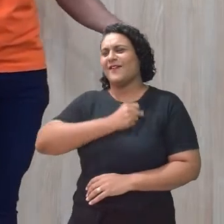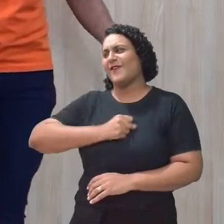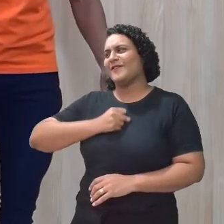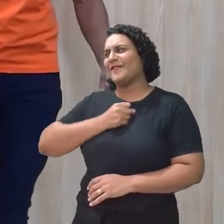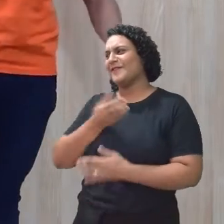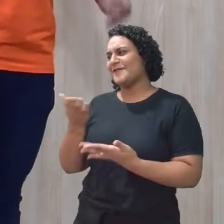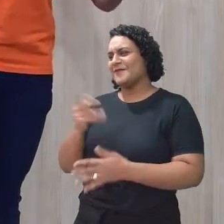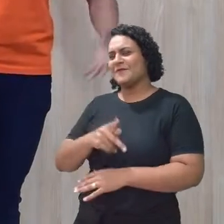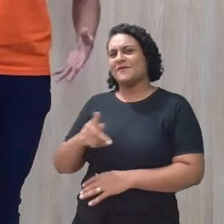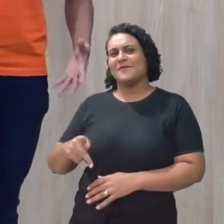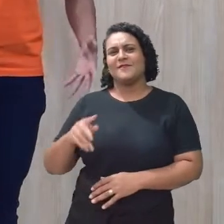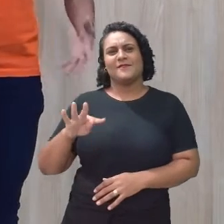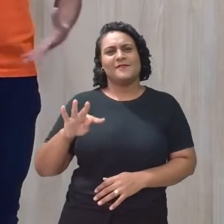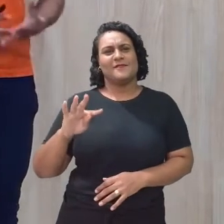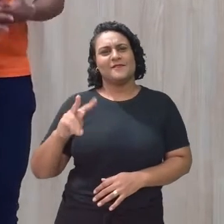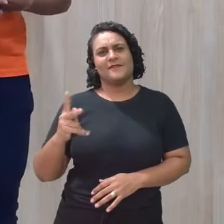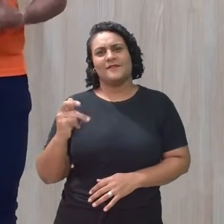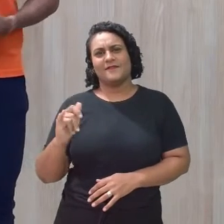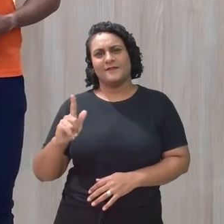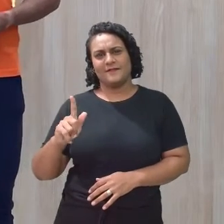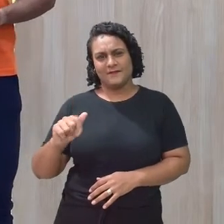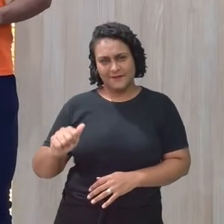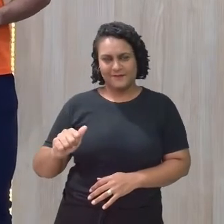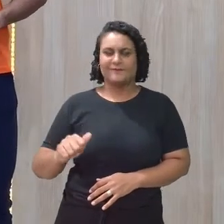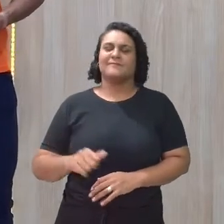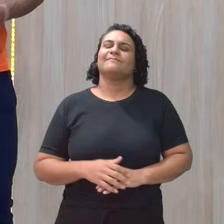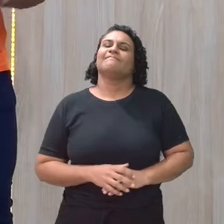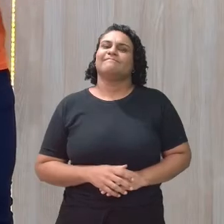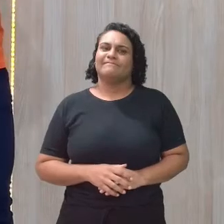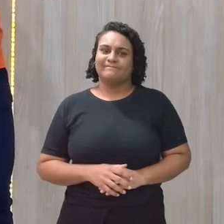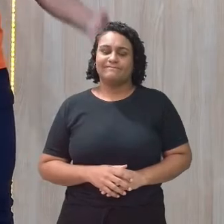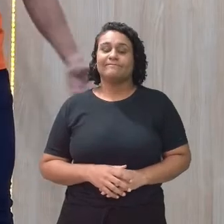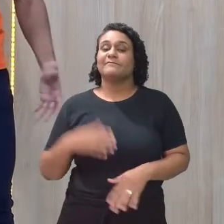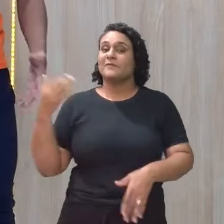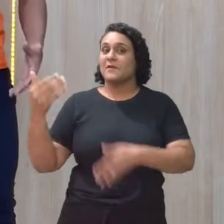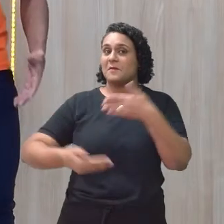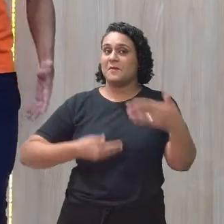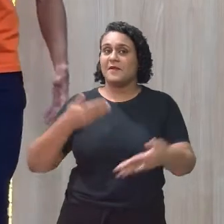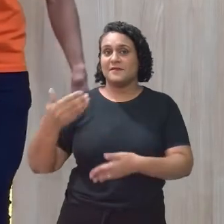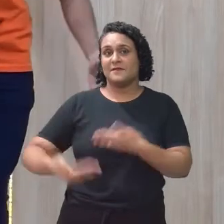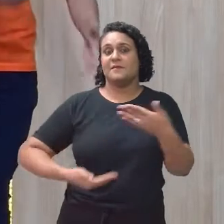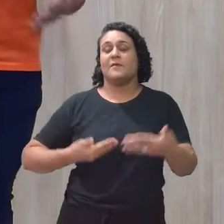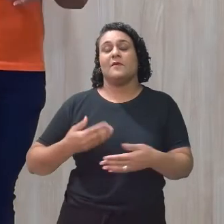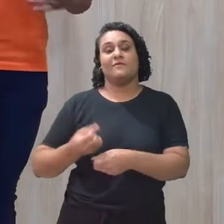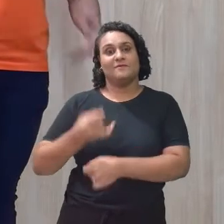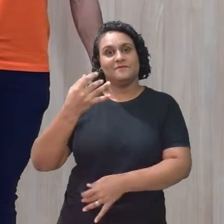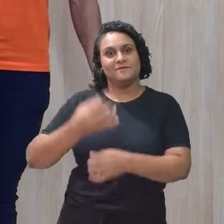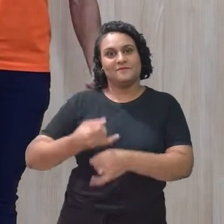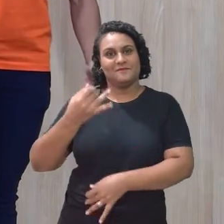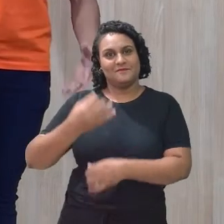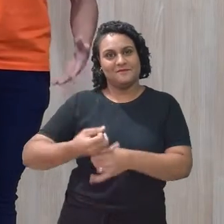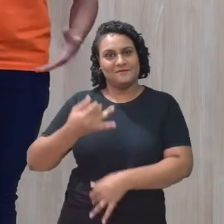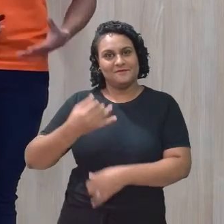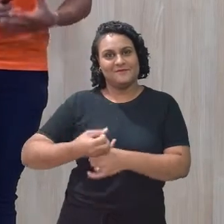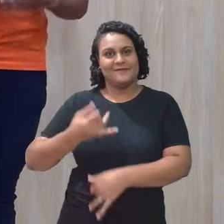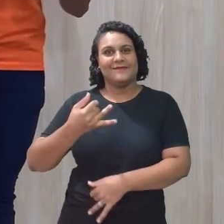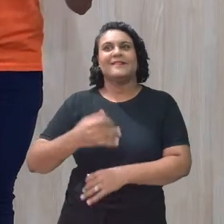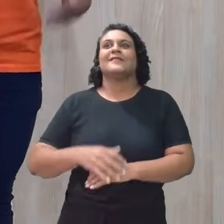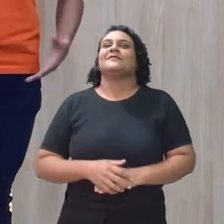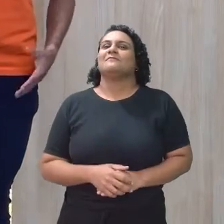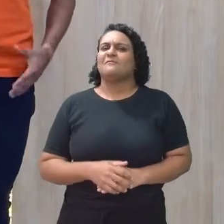professor Tiago. Hoje quem está me acompanhando é o professor Tiago, vai participar aqui do chat com a gente, vai fazer aqui